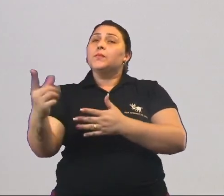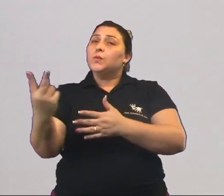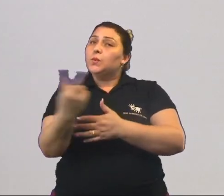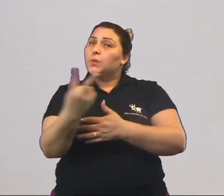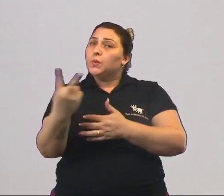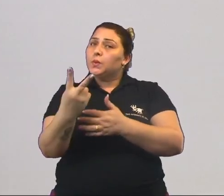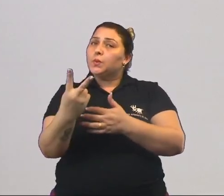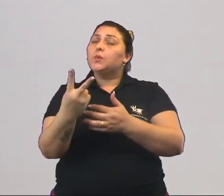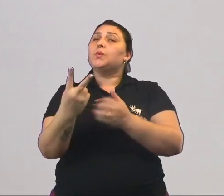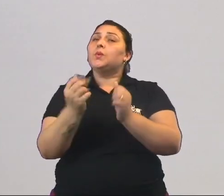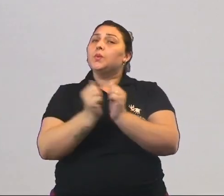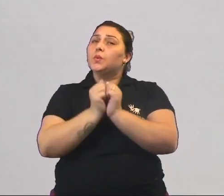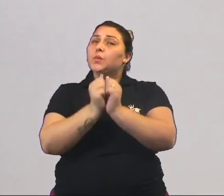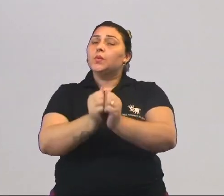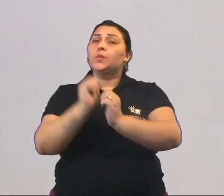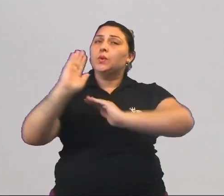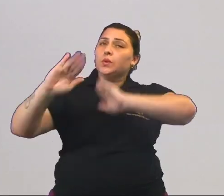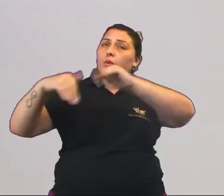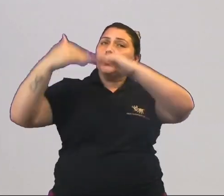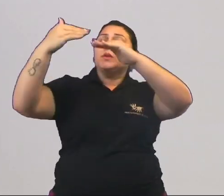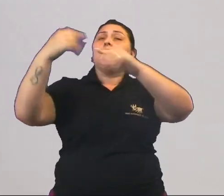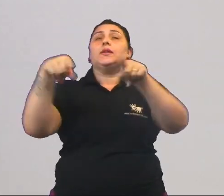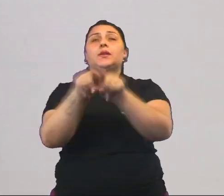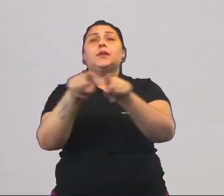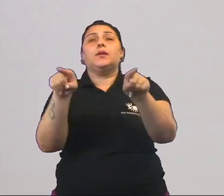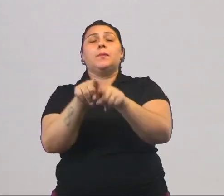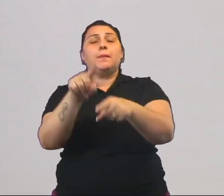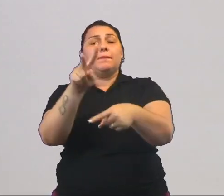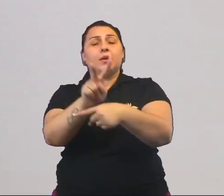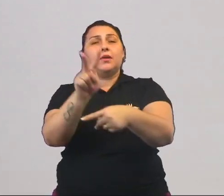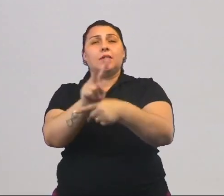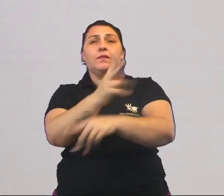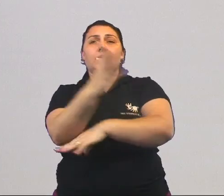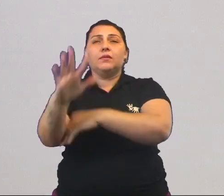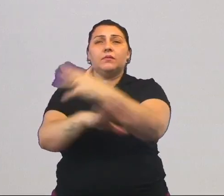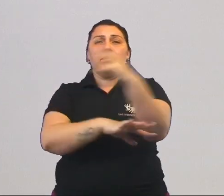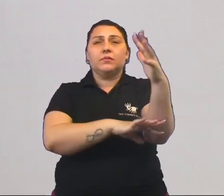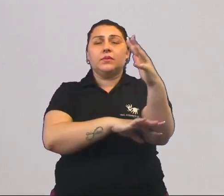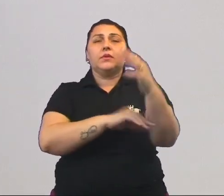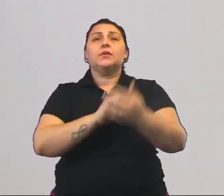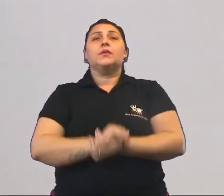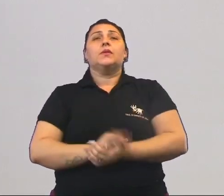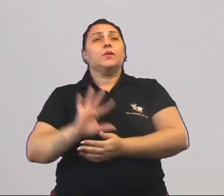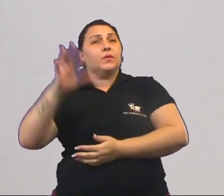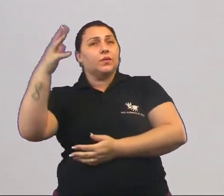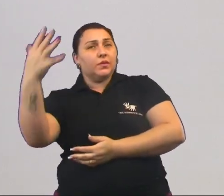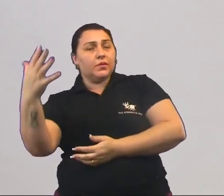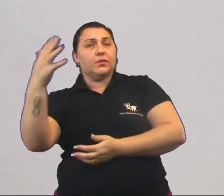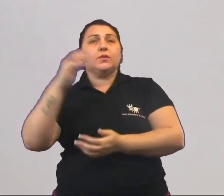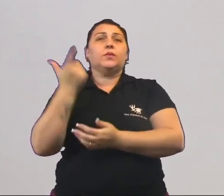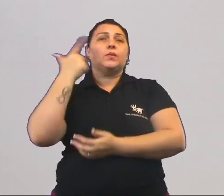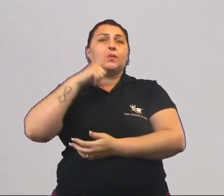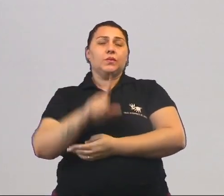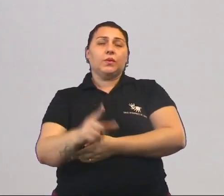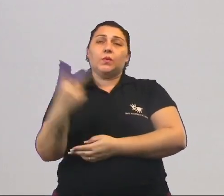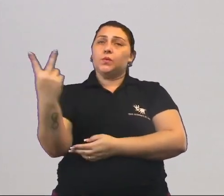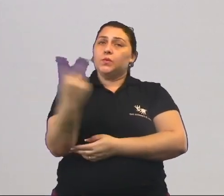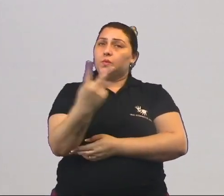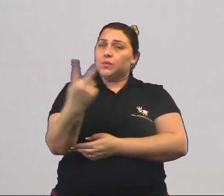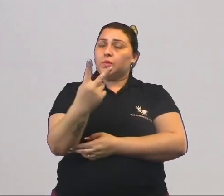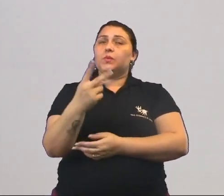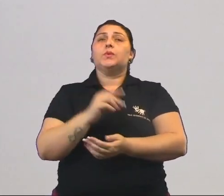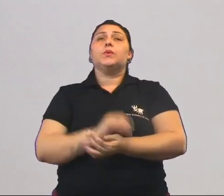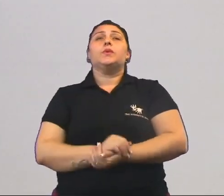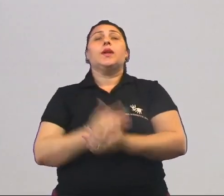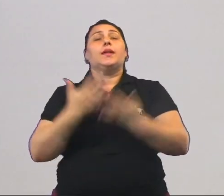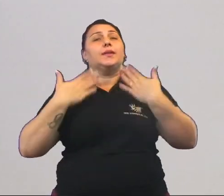os dois, desenvolvimento e também preservação do meio ambiente? Quando isto acontece, que se consegue conciliar os dois,